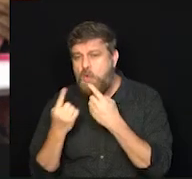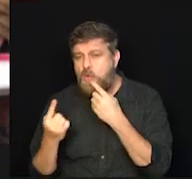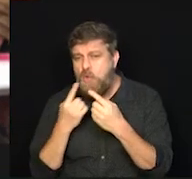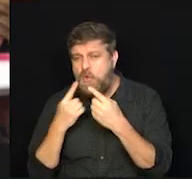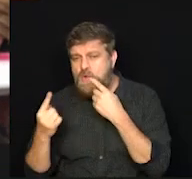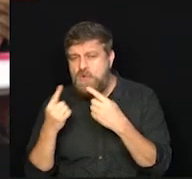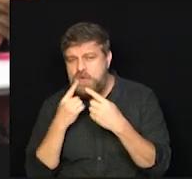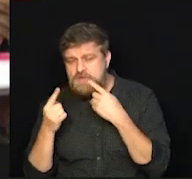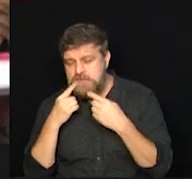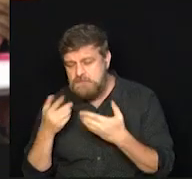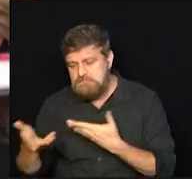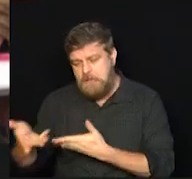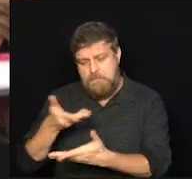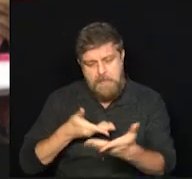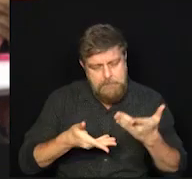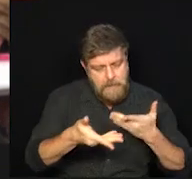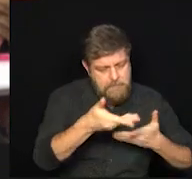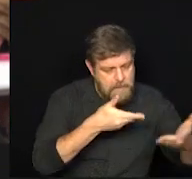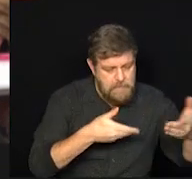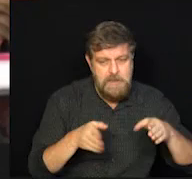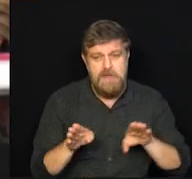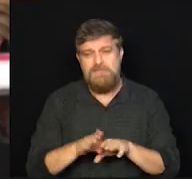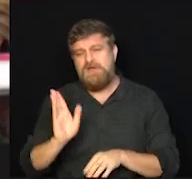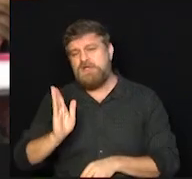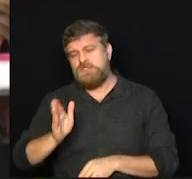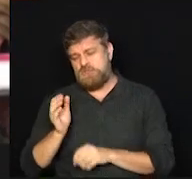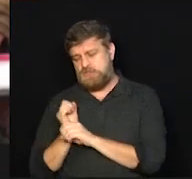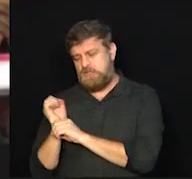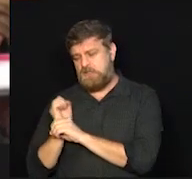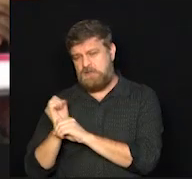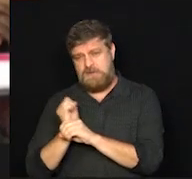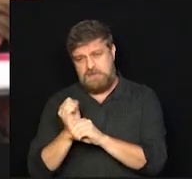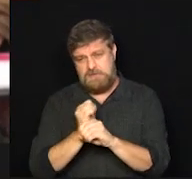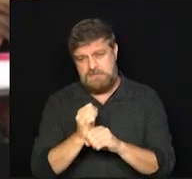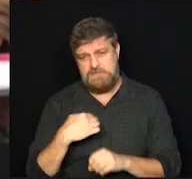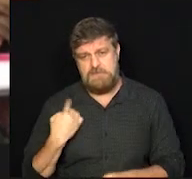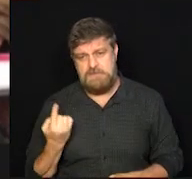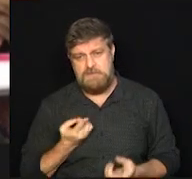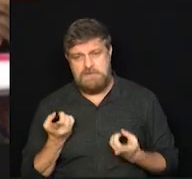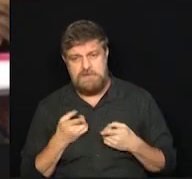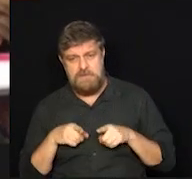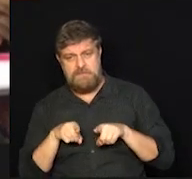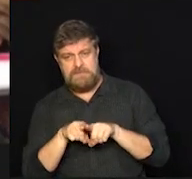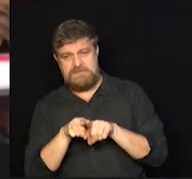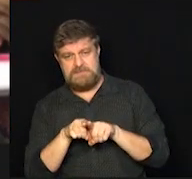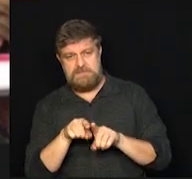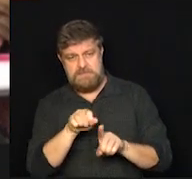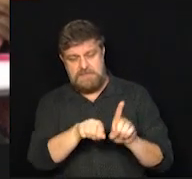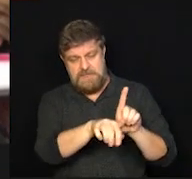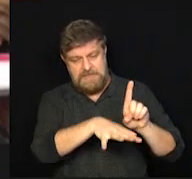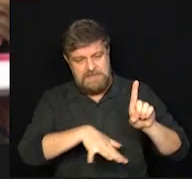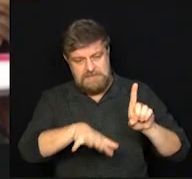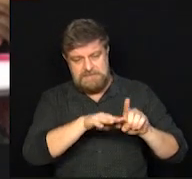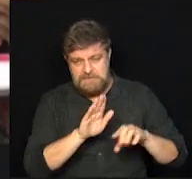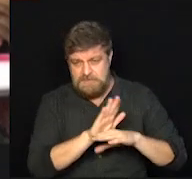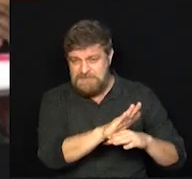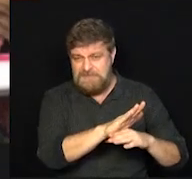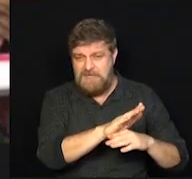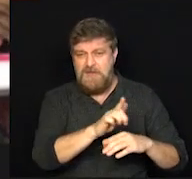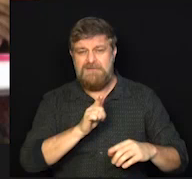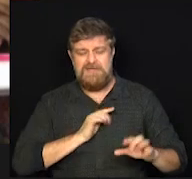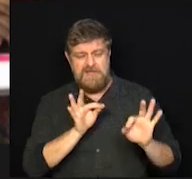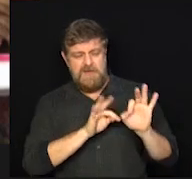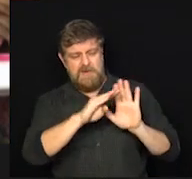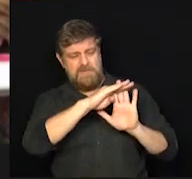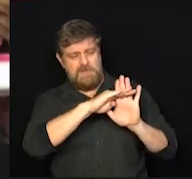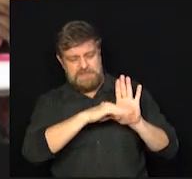diversas instâncias fomos também já alguns anos somos parceiros da Assistência Social a colheita diversos